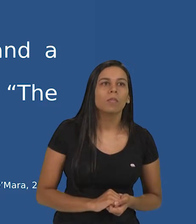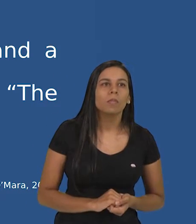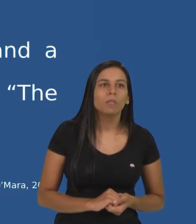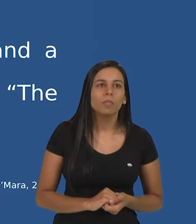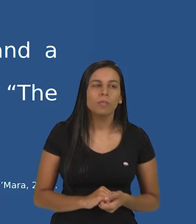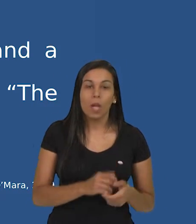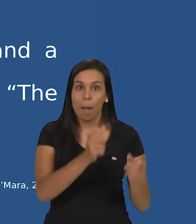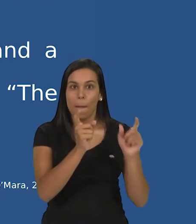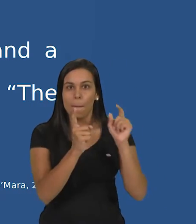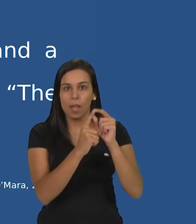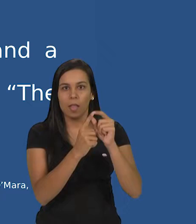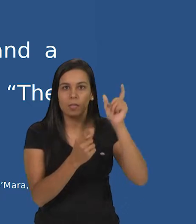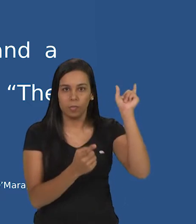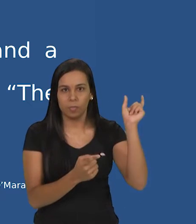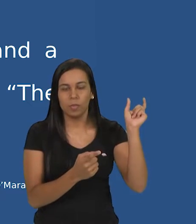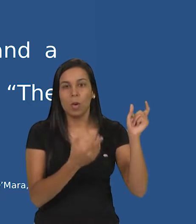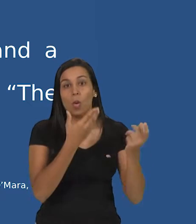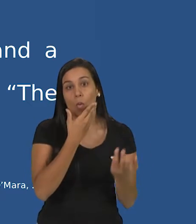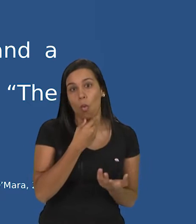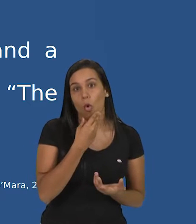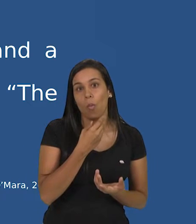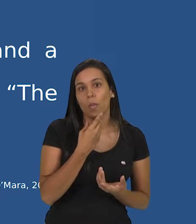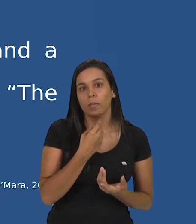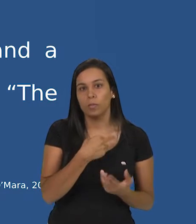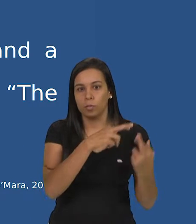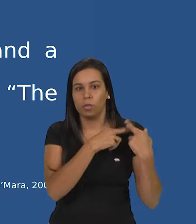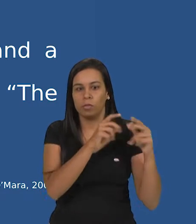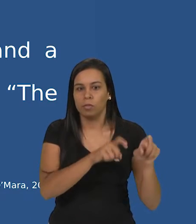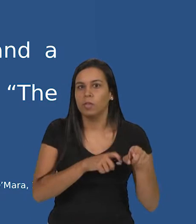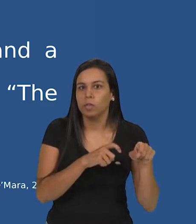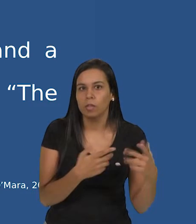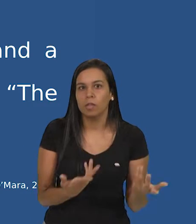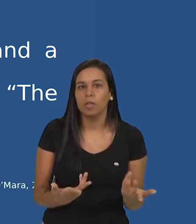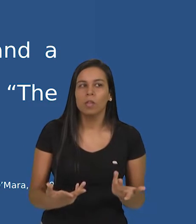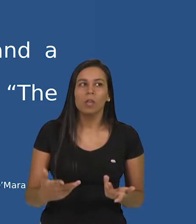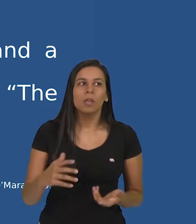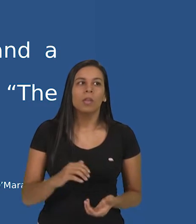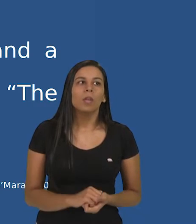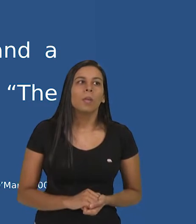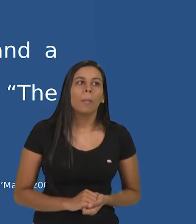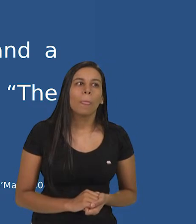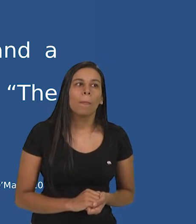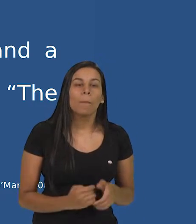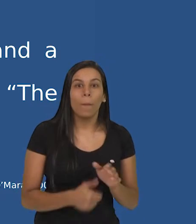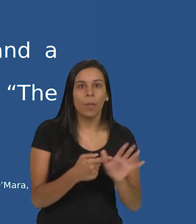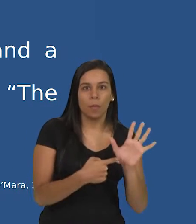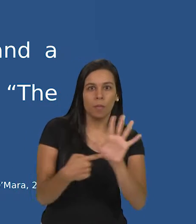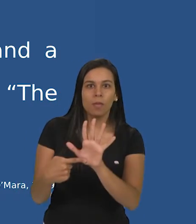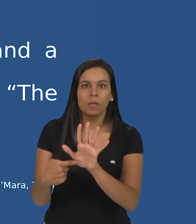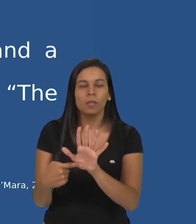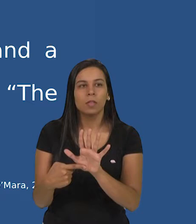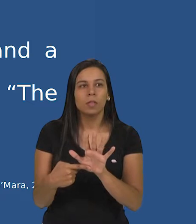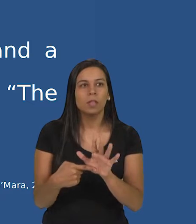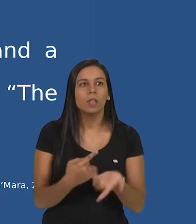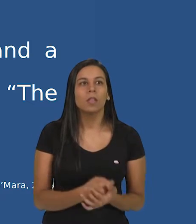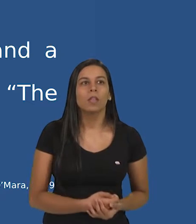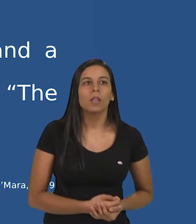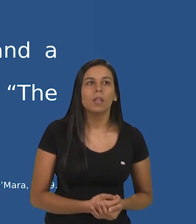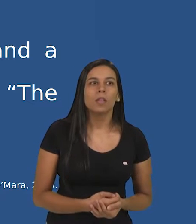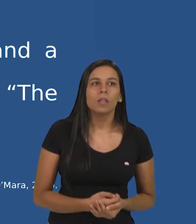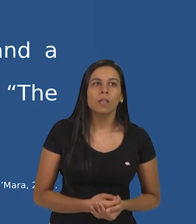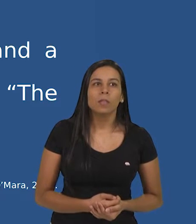Então esse cara, esse fazendeiro, é o principal personagem da história, pelo menos é o primeiro que apresenta pra gente. Então de farmer eu vou pular aqui para